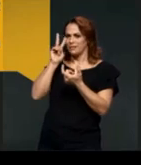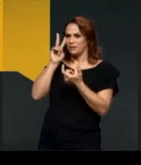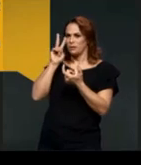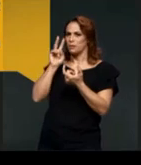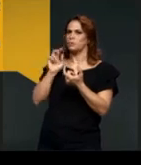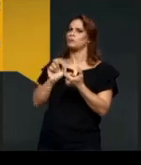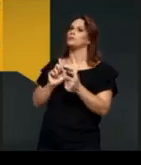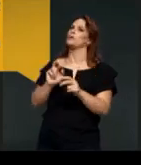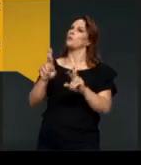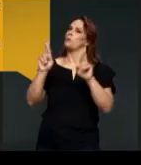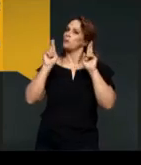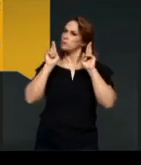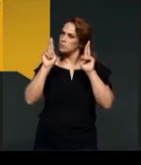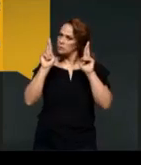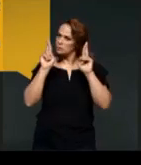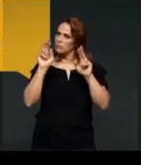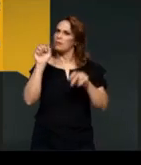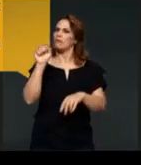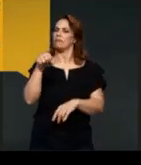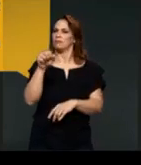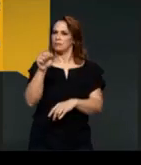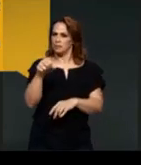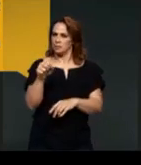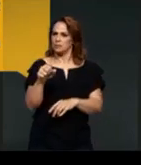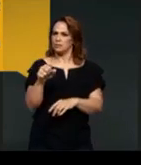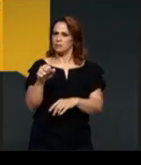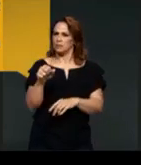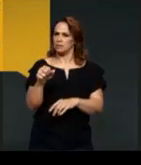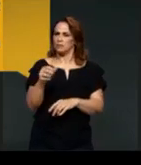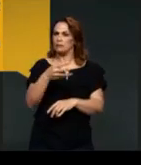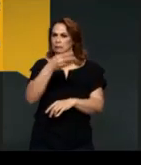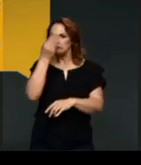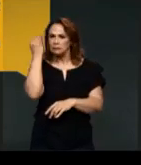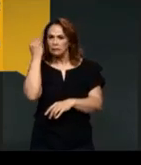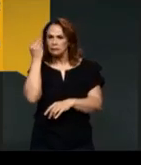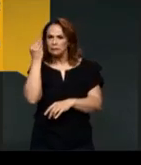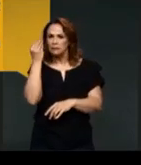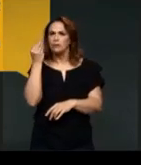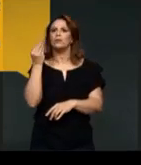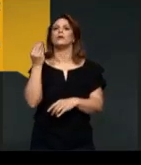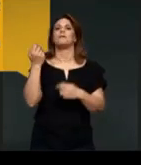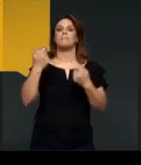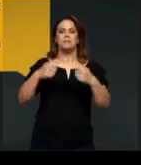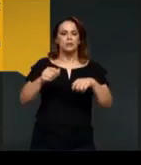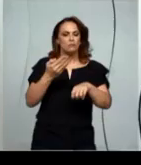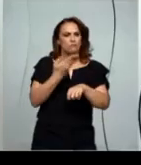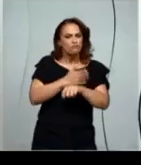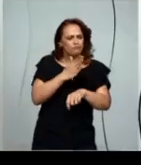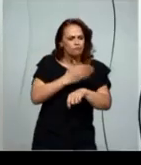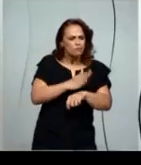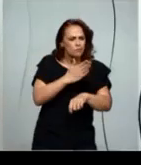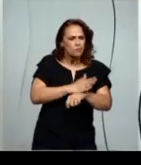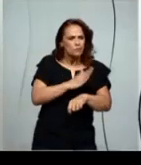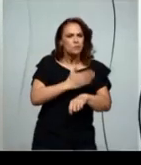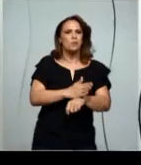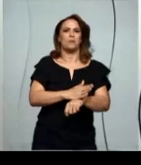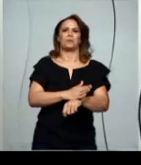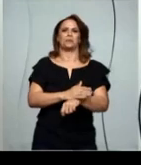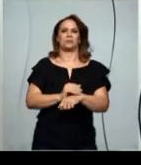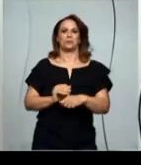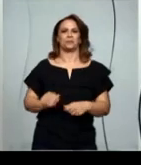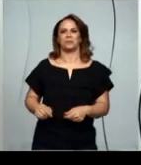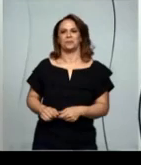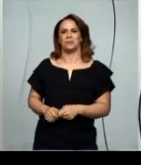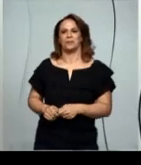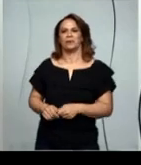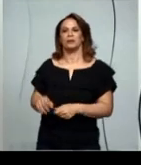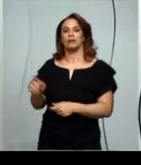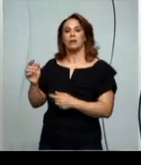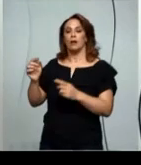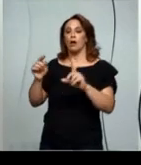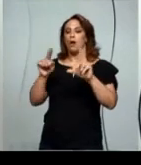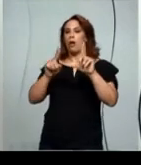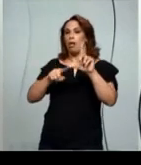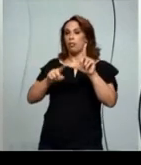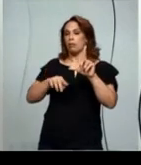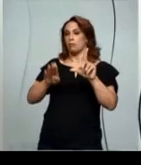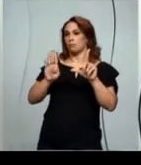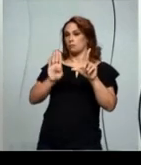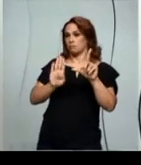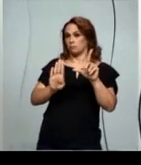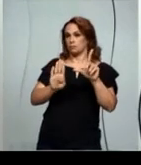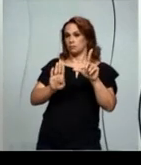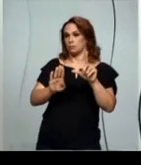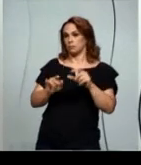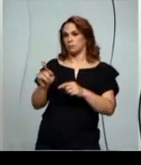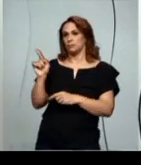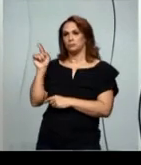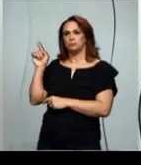lembrado, depois você pratica mais e vá puxando da sua memória. Letra B. The film was very long. O filme foi muito